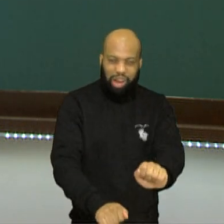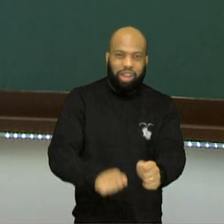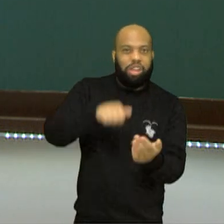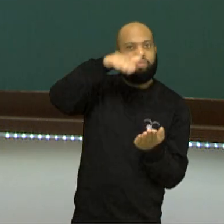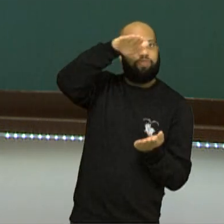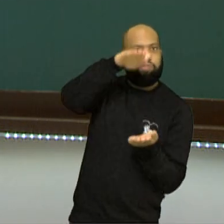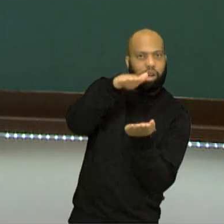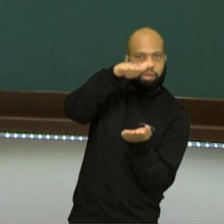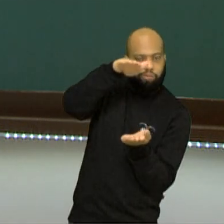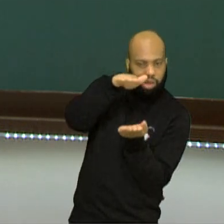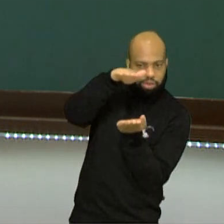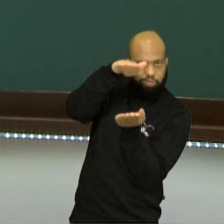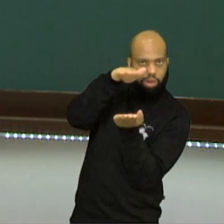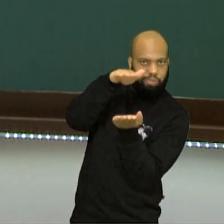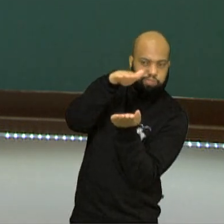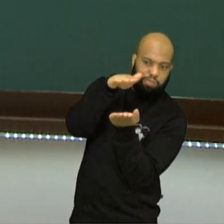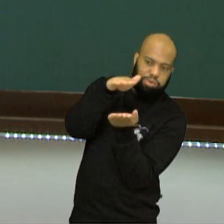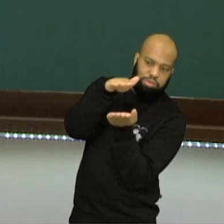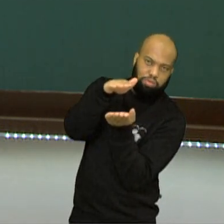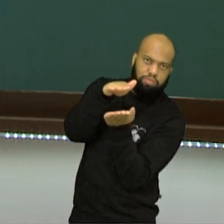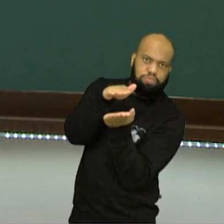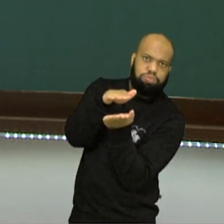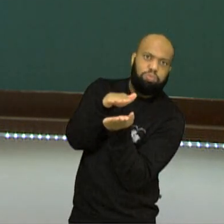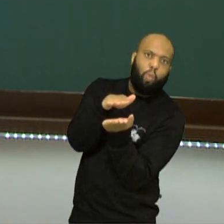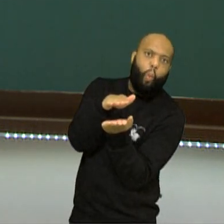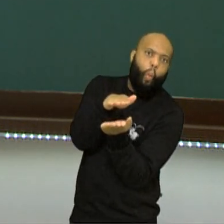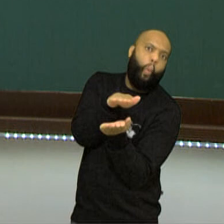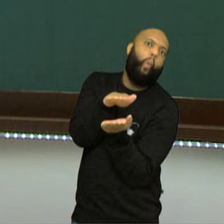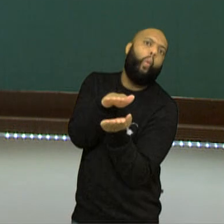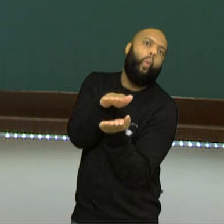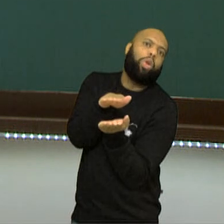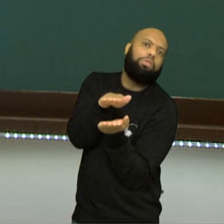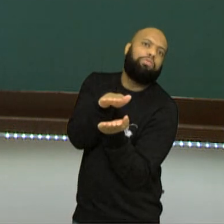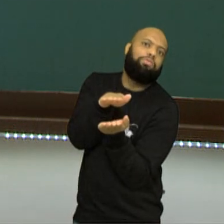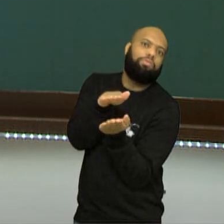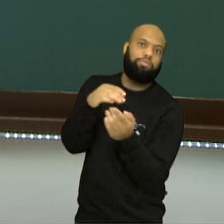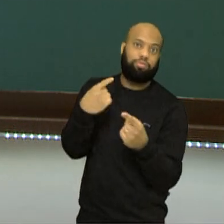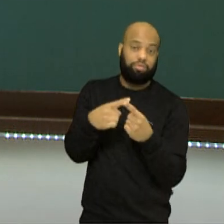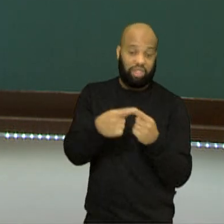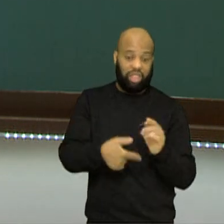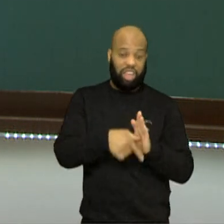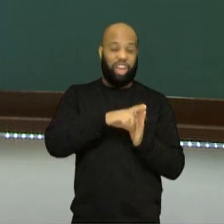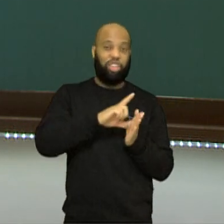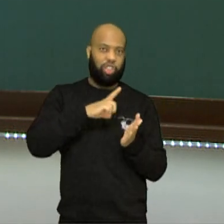vez mais. E esse espaço entre os grãos, que ficaria o ar e